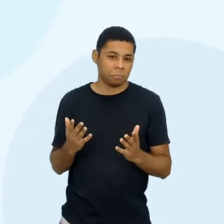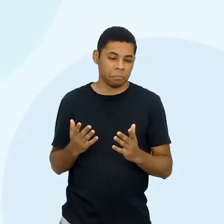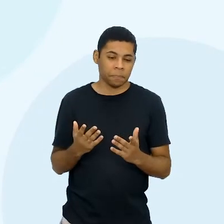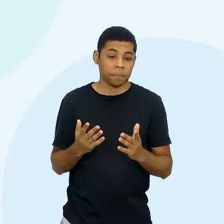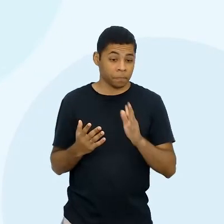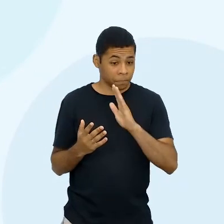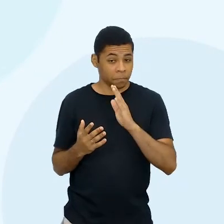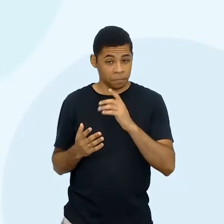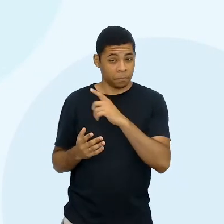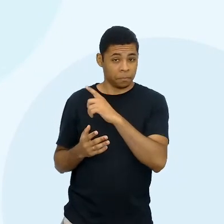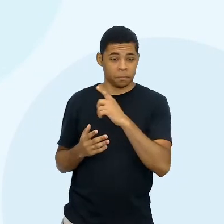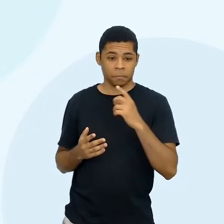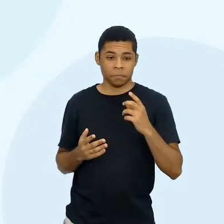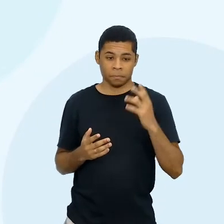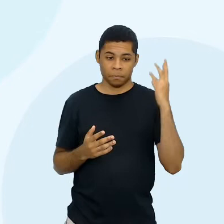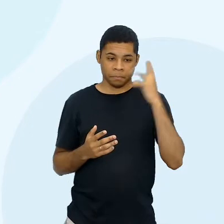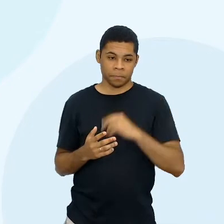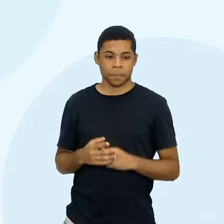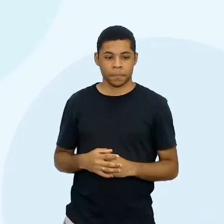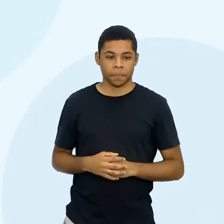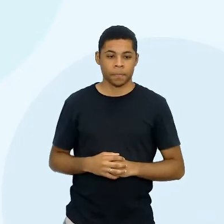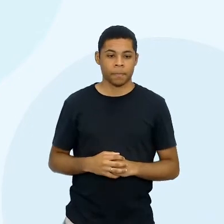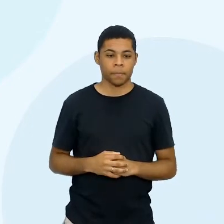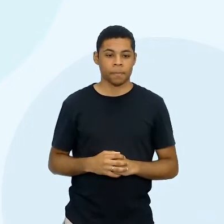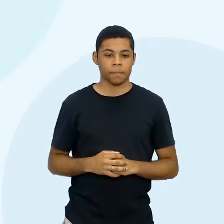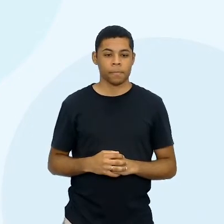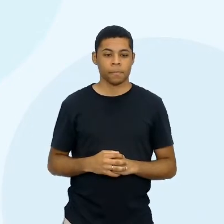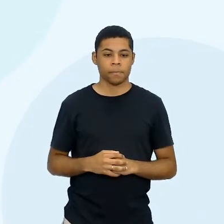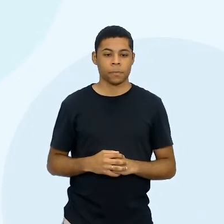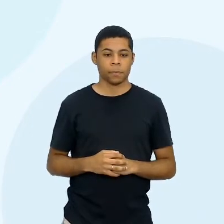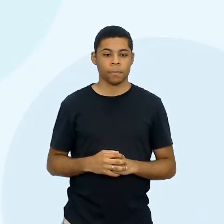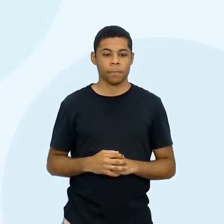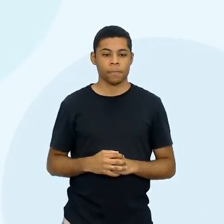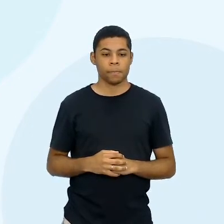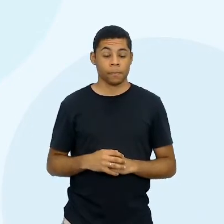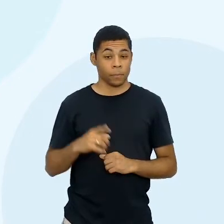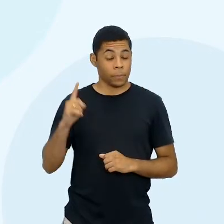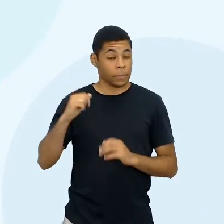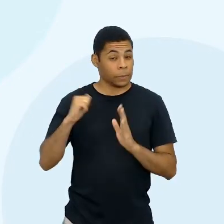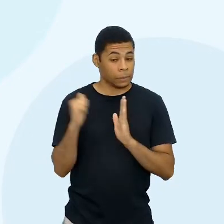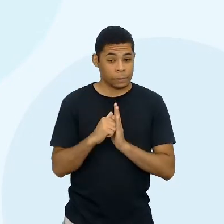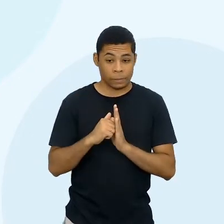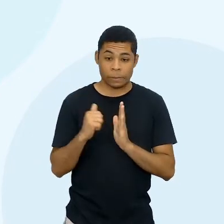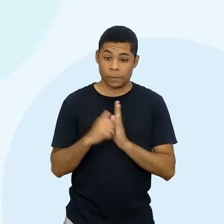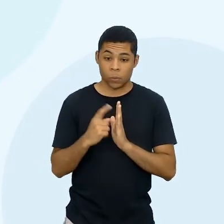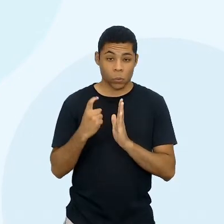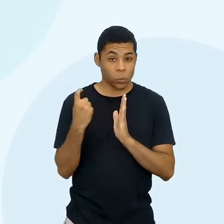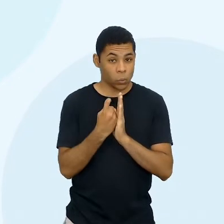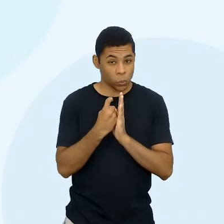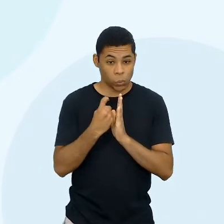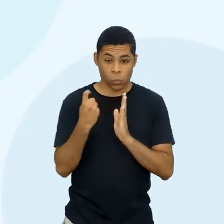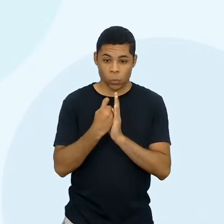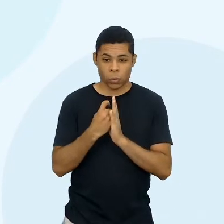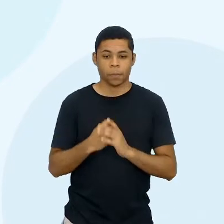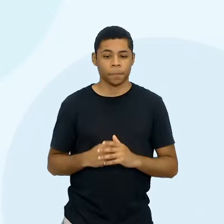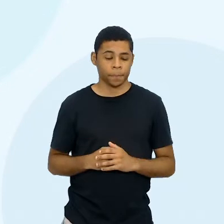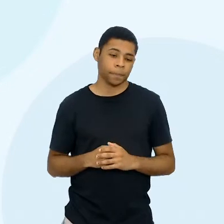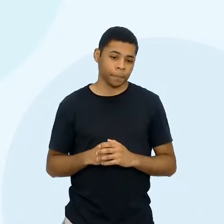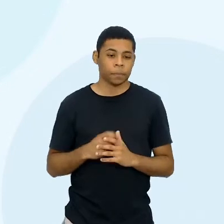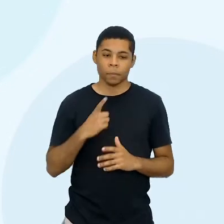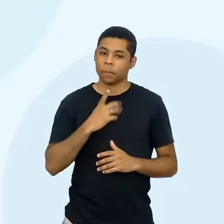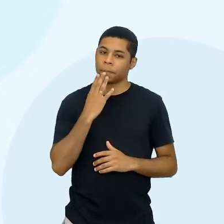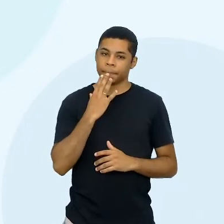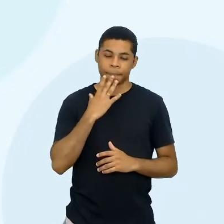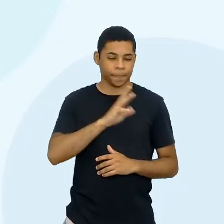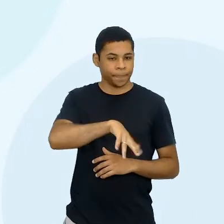Mas ele tem essa característica aí, né? Então ele tem um alto grau de dureza, né? Ele é cristalino e tem aí uma